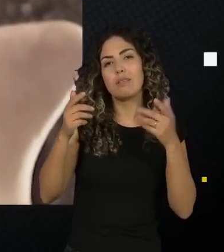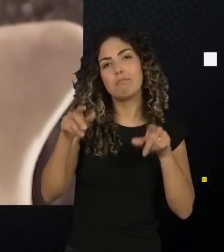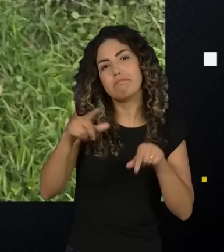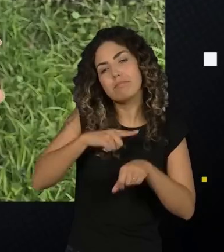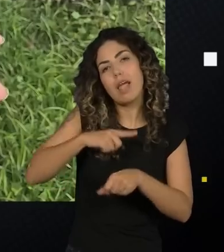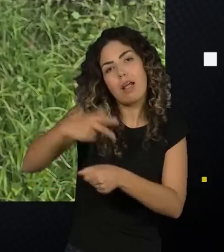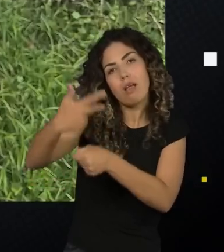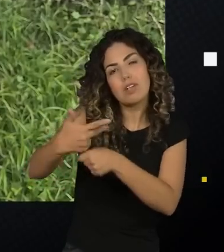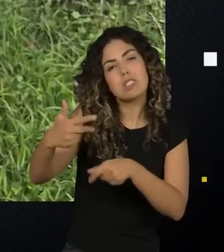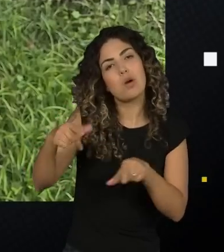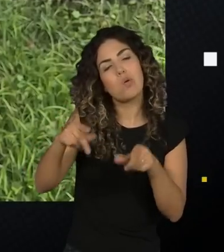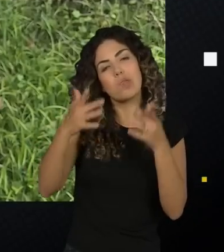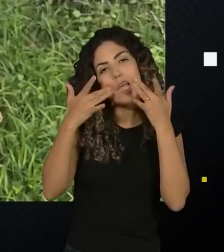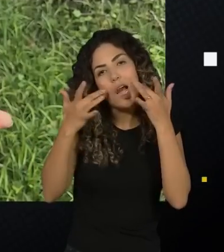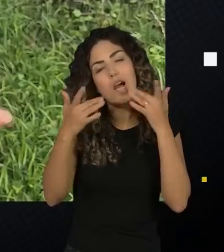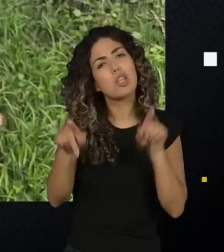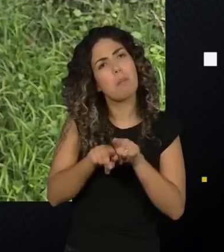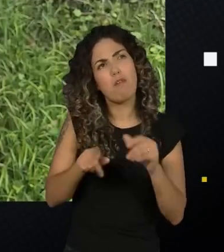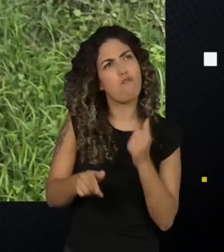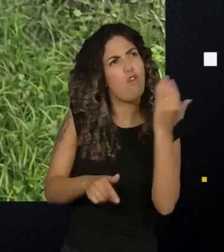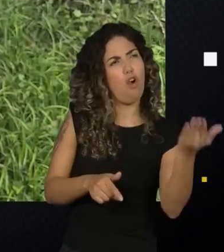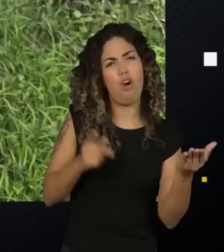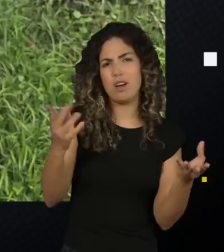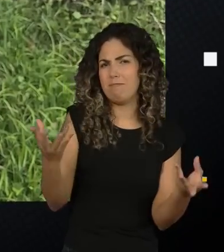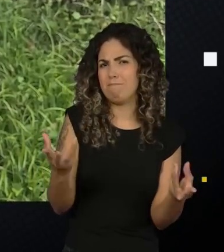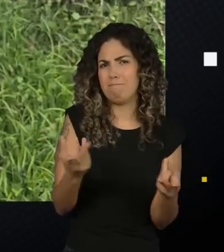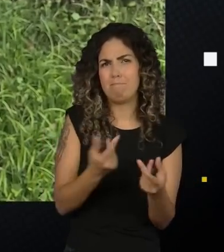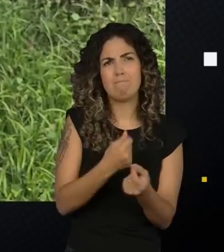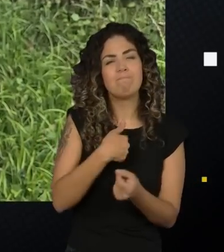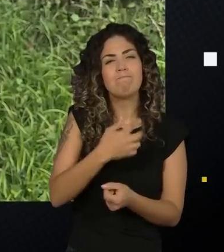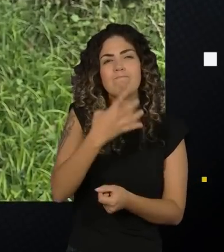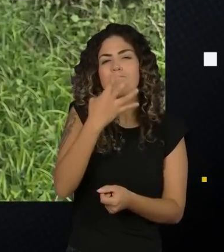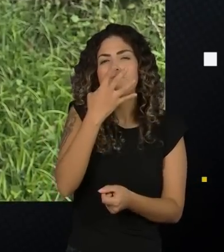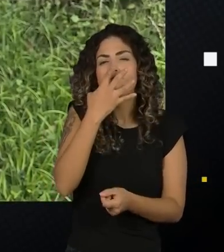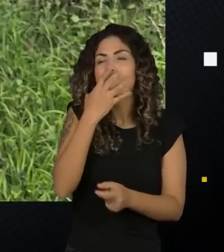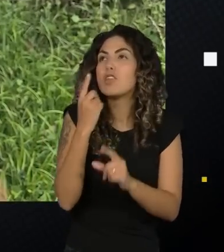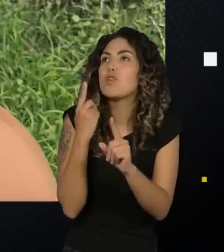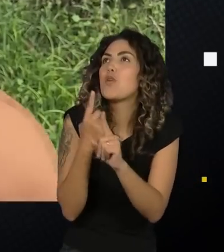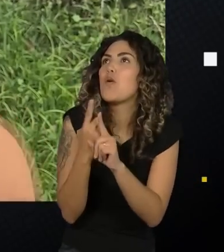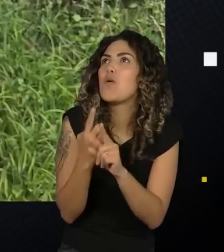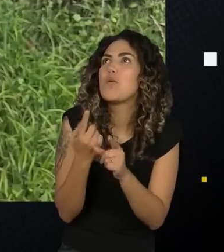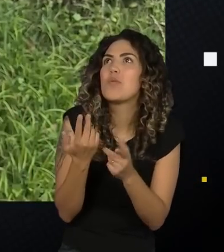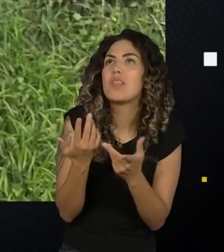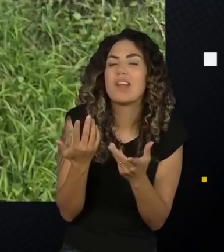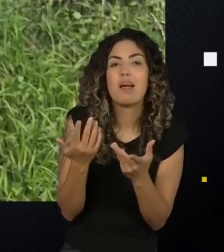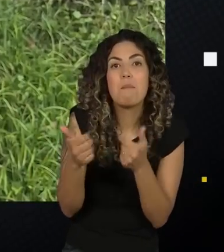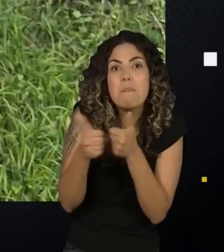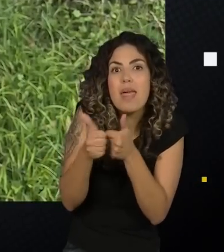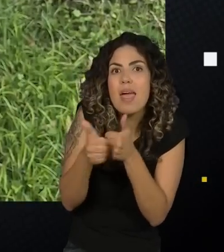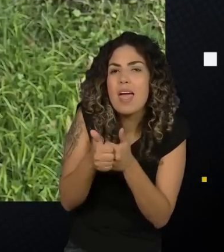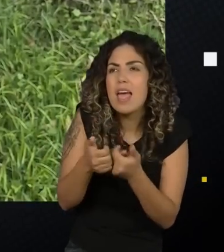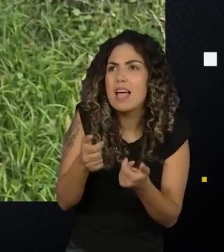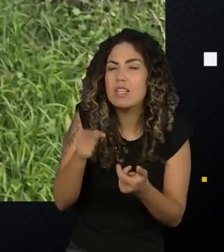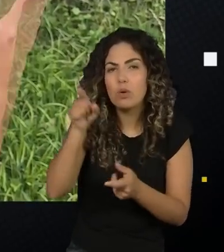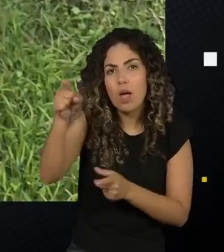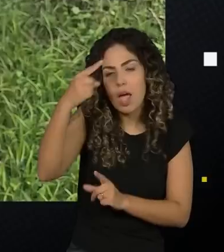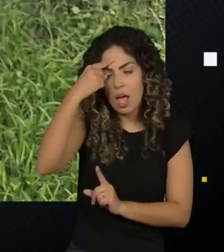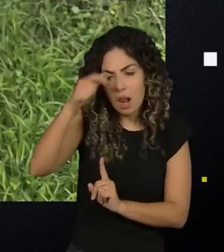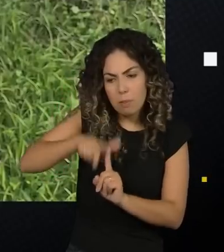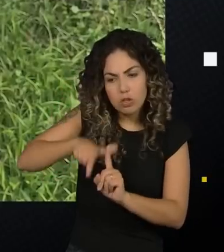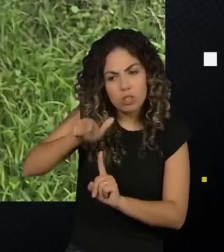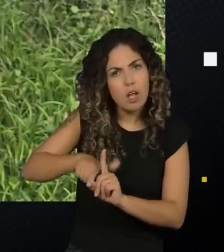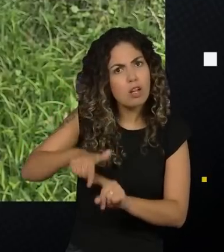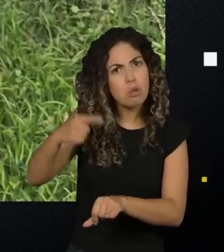incrível e é um privilégio enorme para mim poder ver de pertinho ela construindo essa personagem tão icônica,